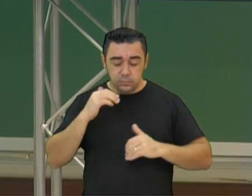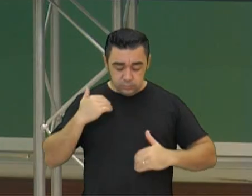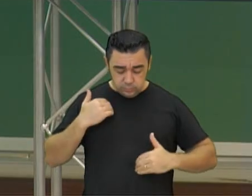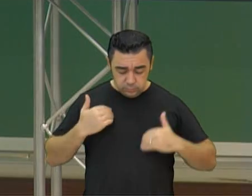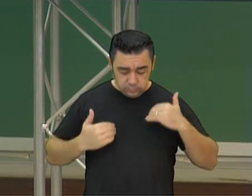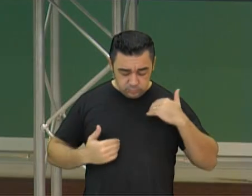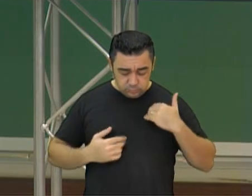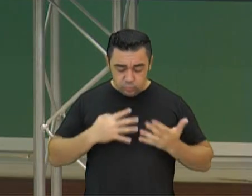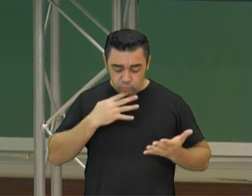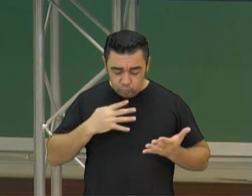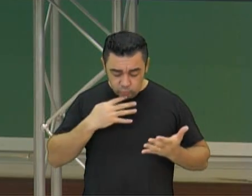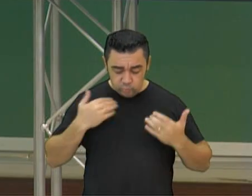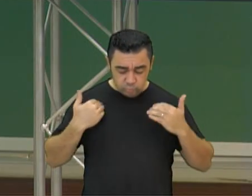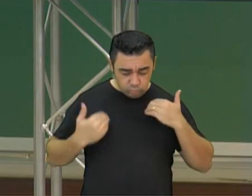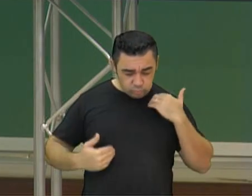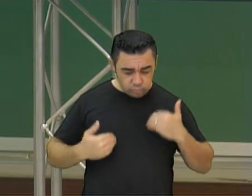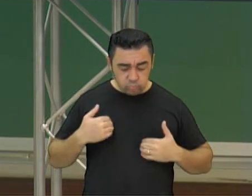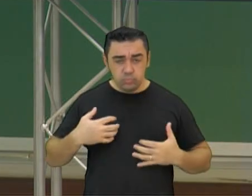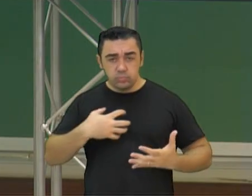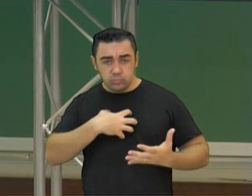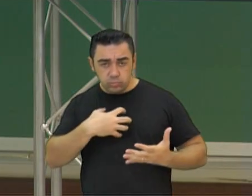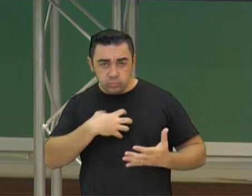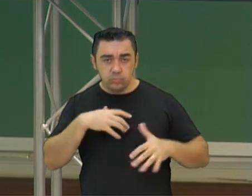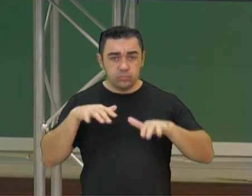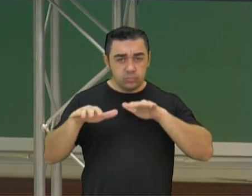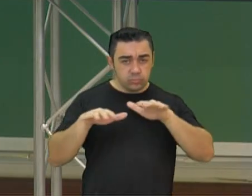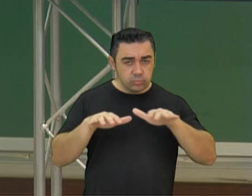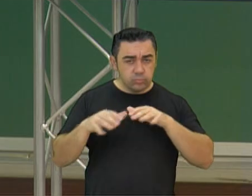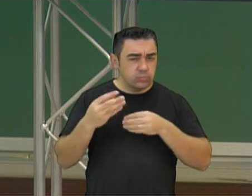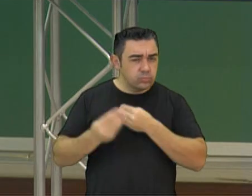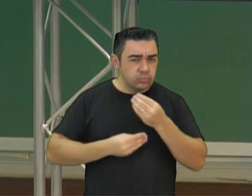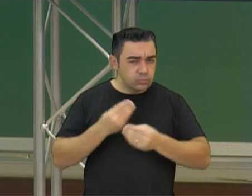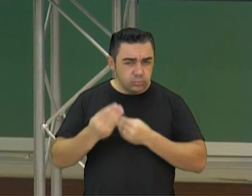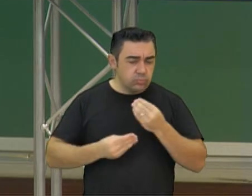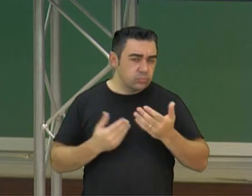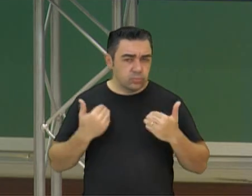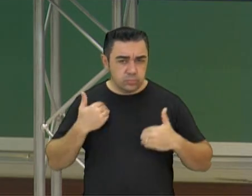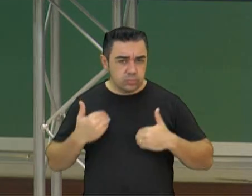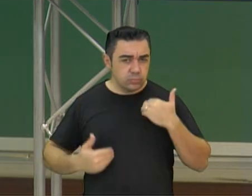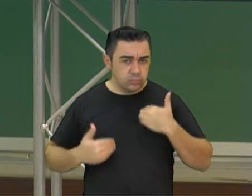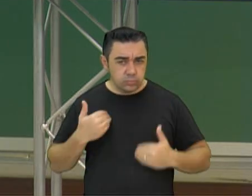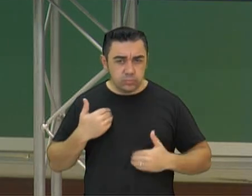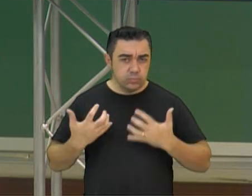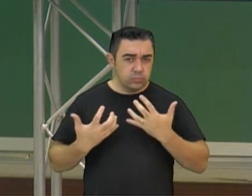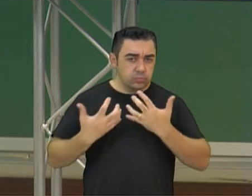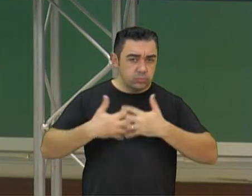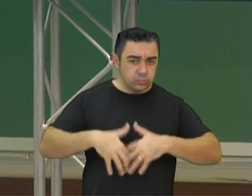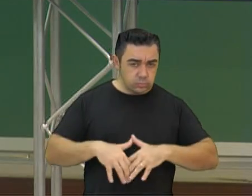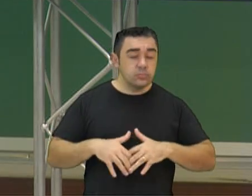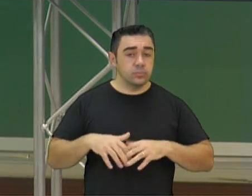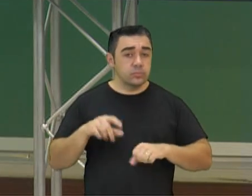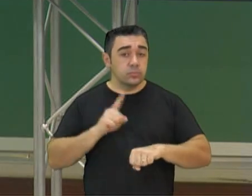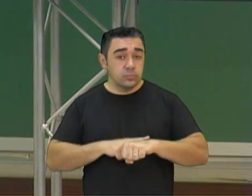conheça e que você sinta todo o movimento e como o seu organismo está funcionando